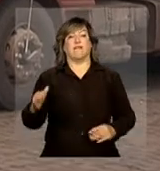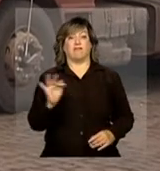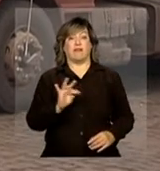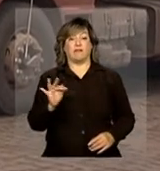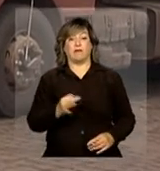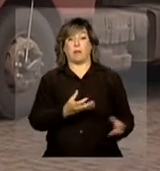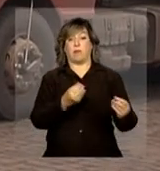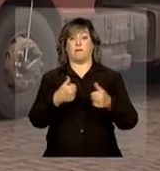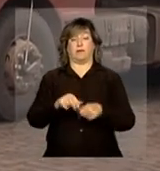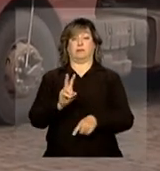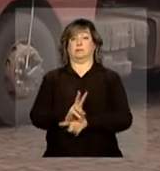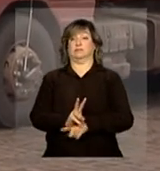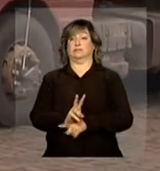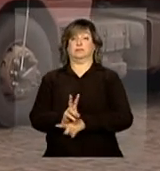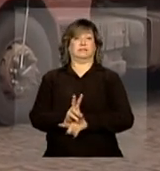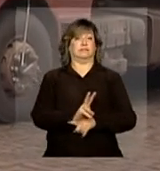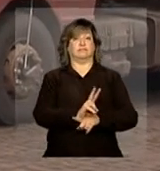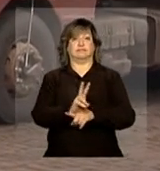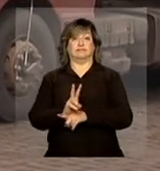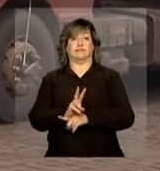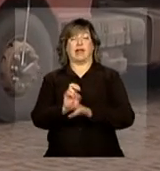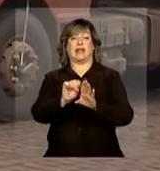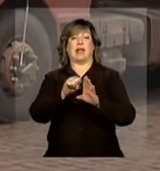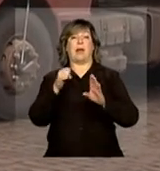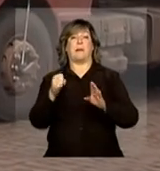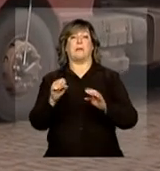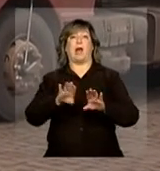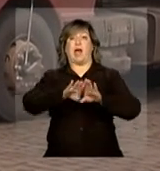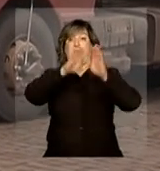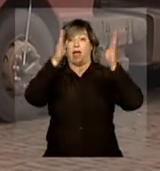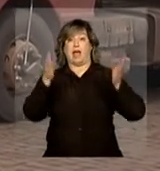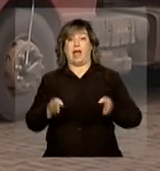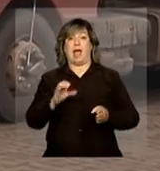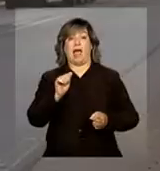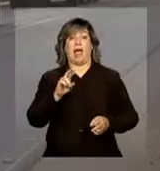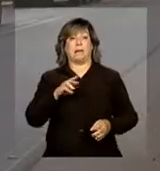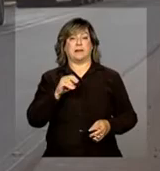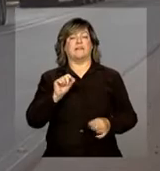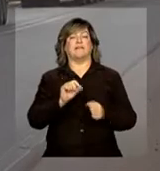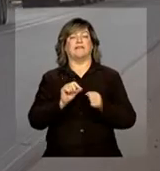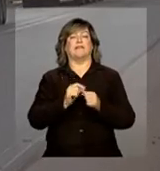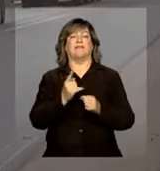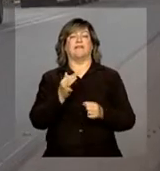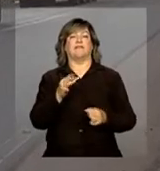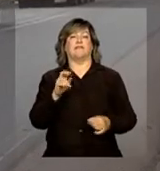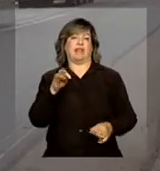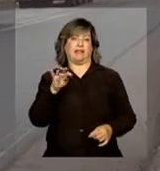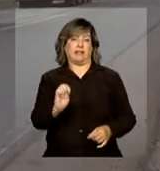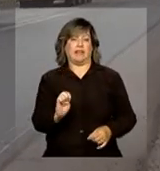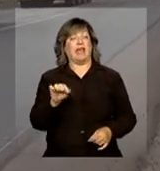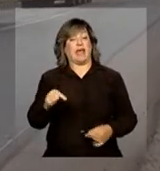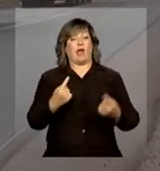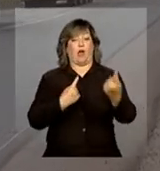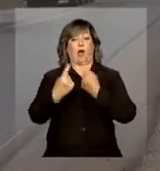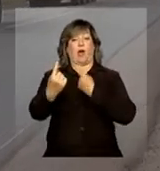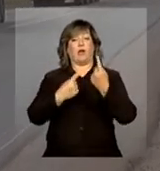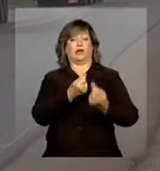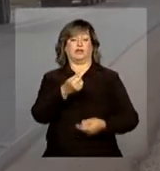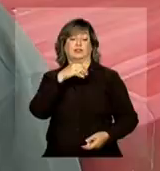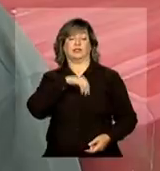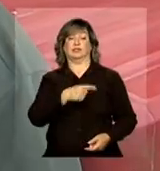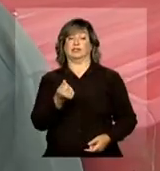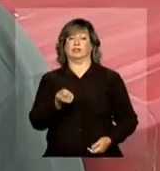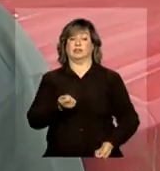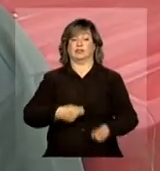de prontidão nas portas dos grandes armazéns para fazer fretes. E é nas rodovias que eles ganham